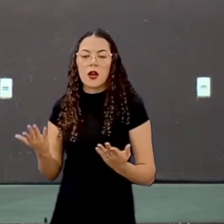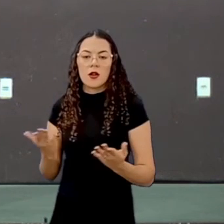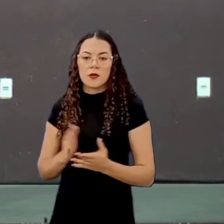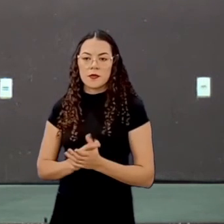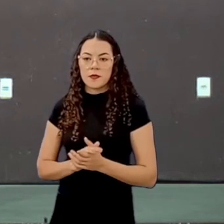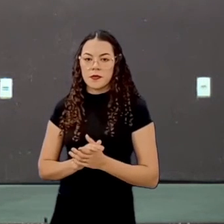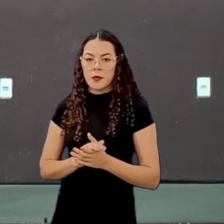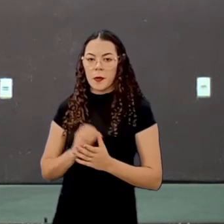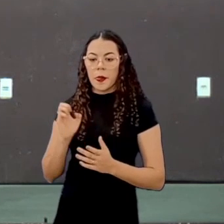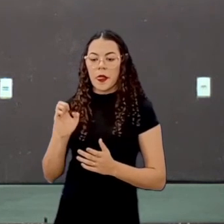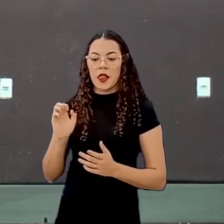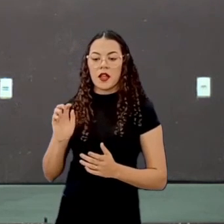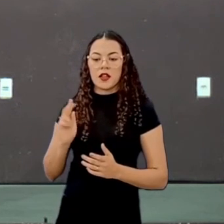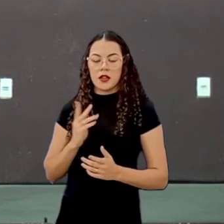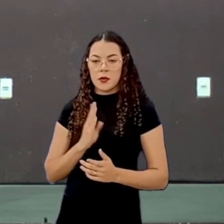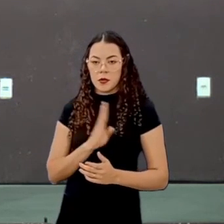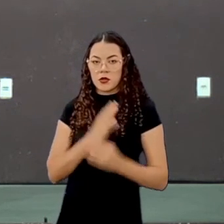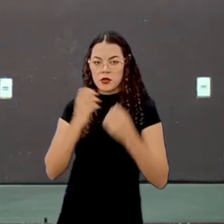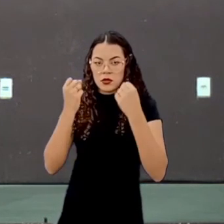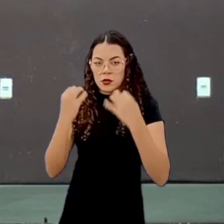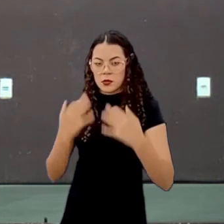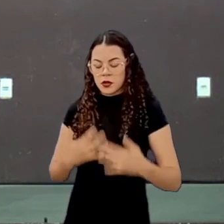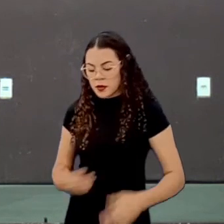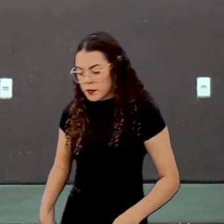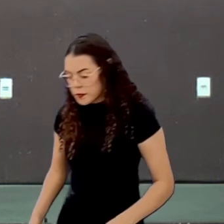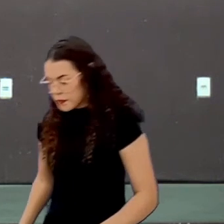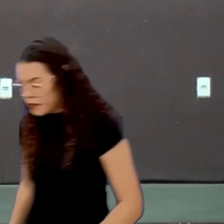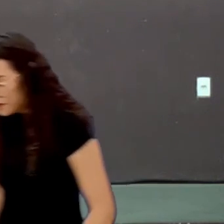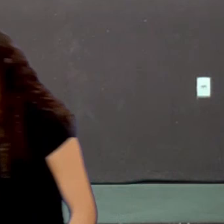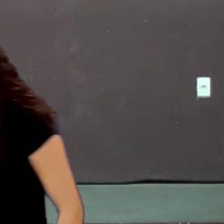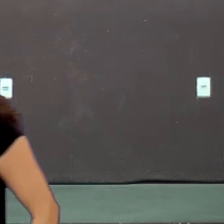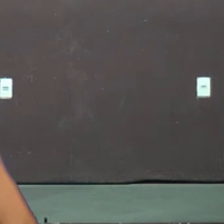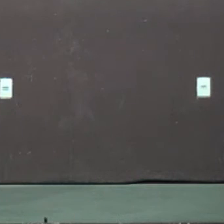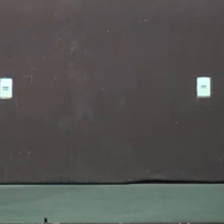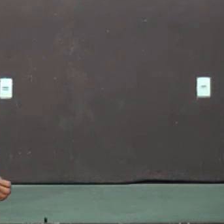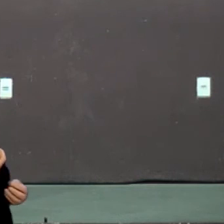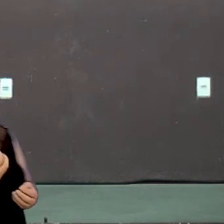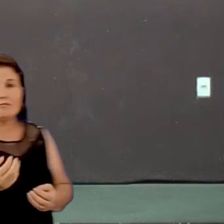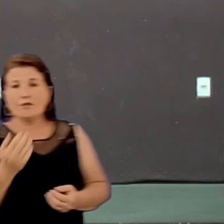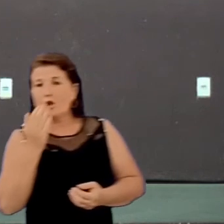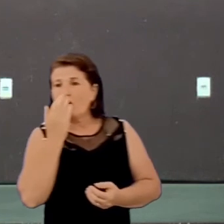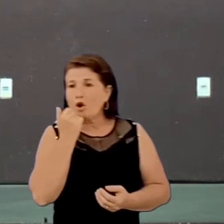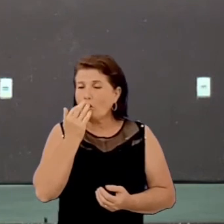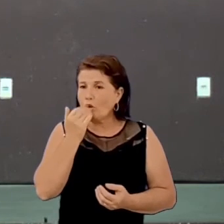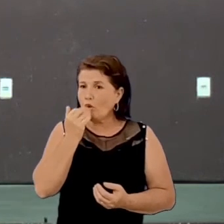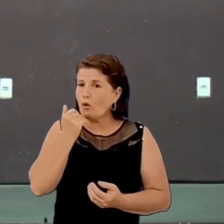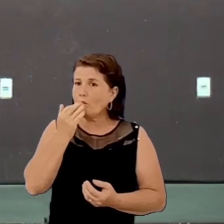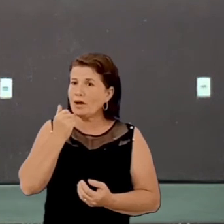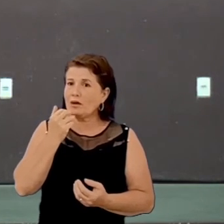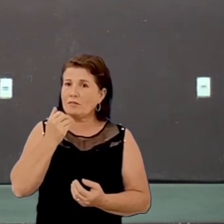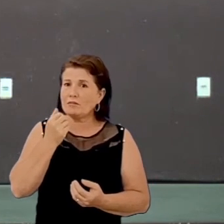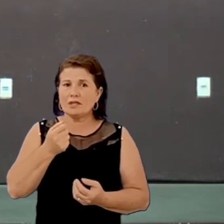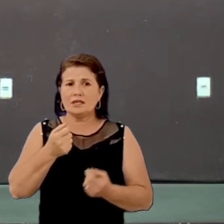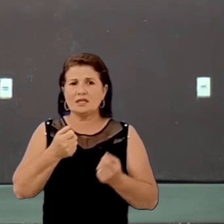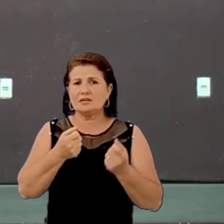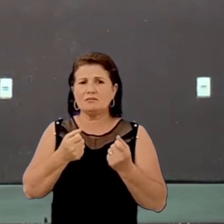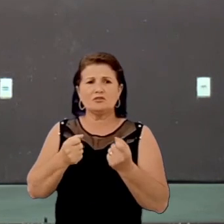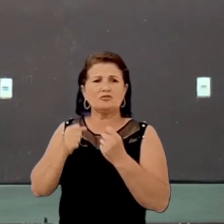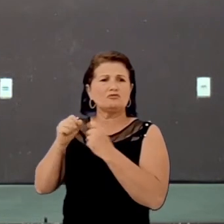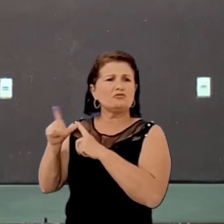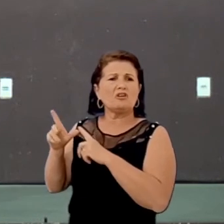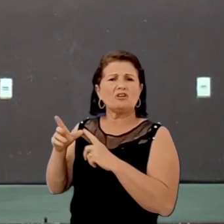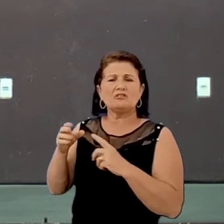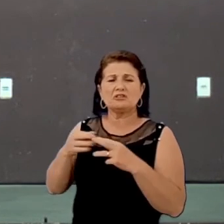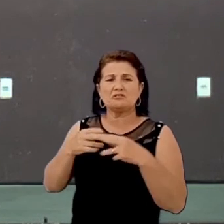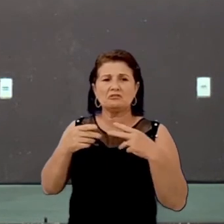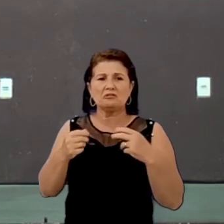Lá em Hebreus é dito: corra a corrida que lhe foi proposta, deixa para trás tudo que está te agarrando, tudo